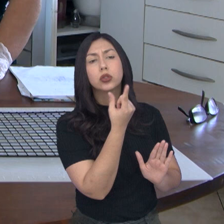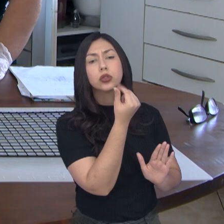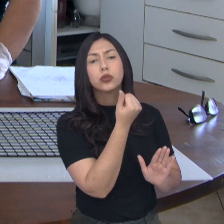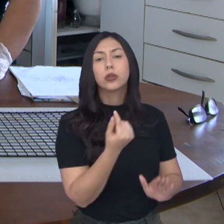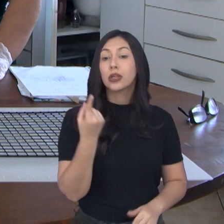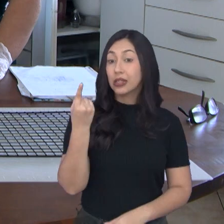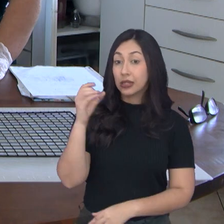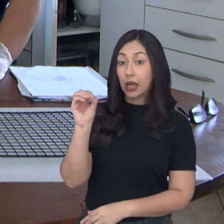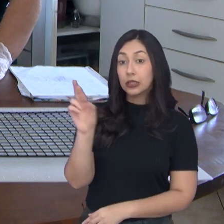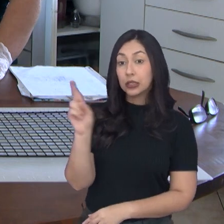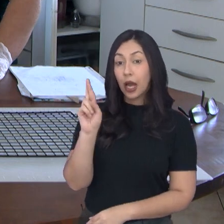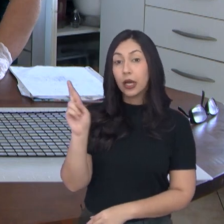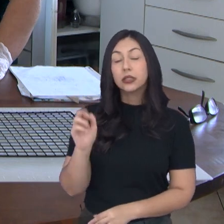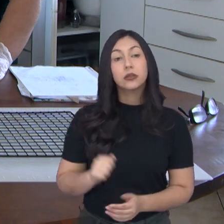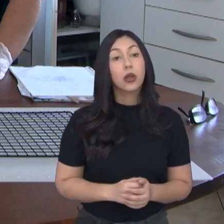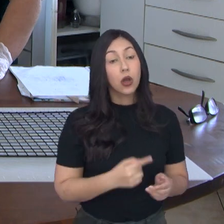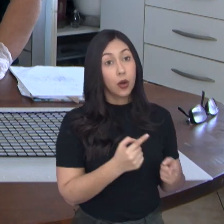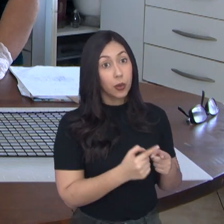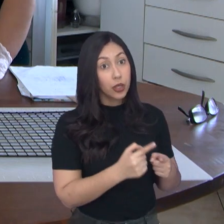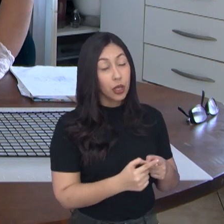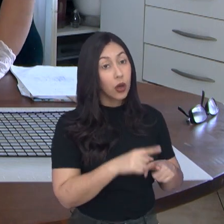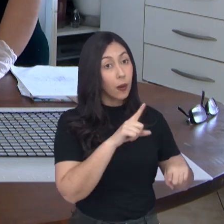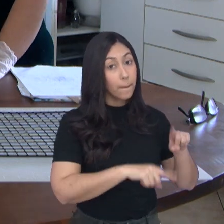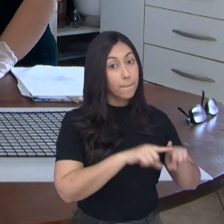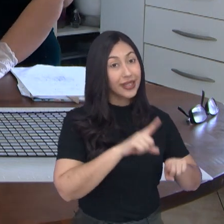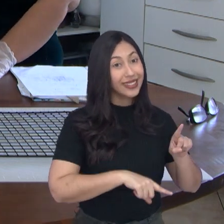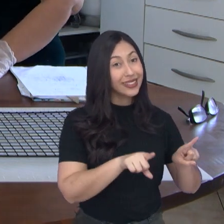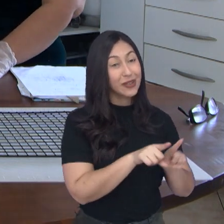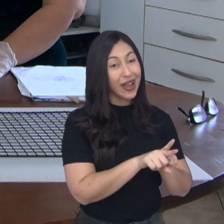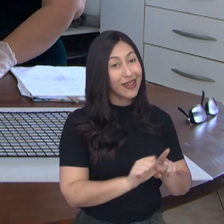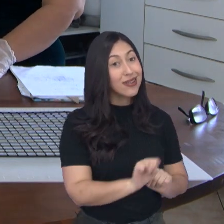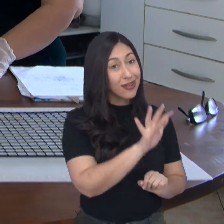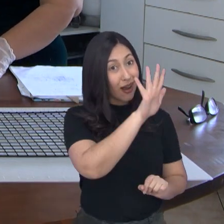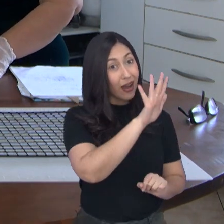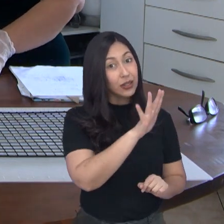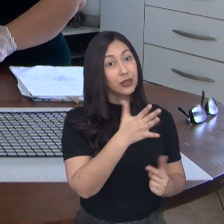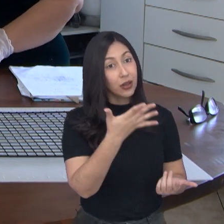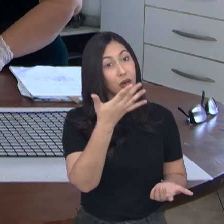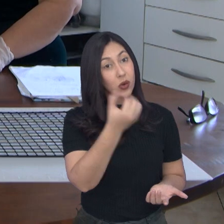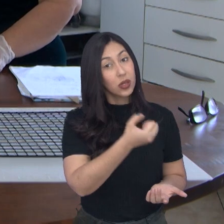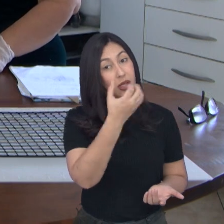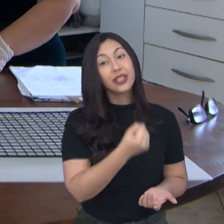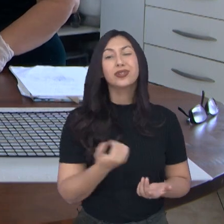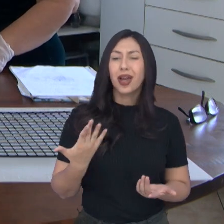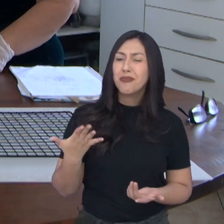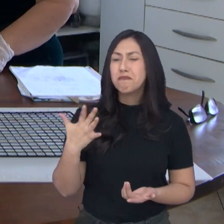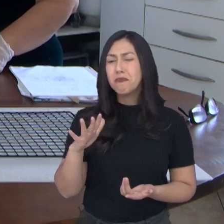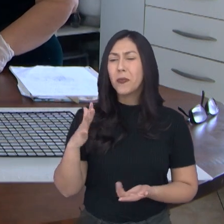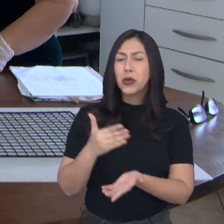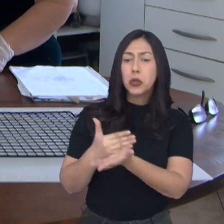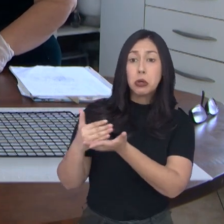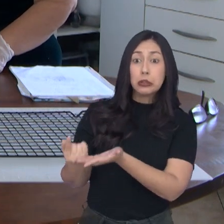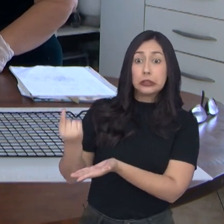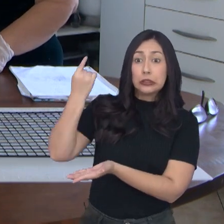R$10. R$10 o cookie. É. Porque os produtos são produtos mais caros, né? O leite. O leite pouquinha é mais caro. Coisa. No começo era bem